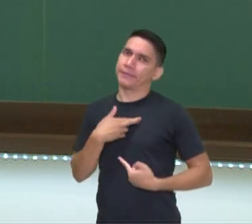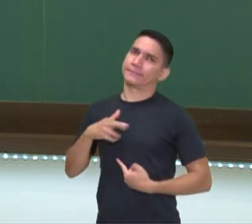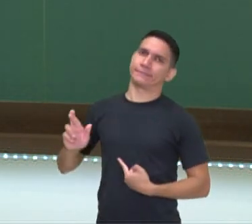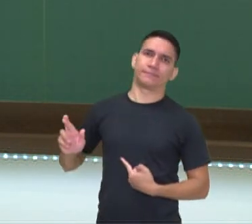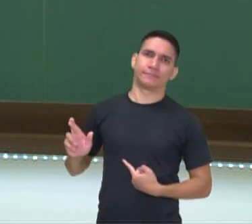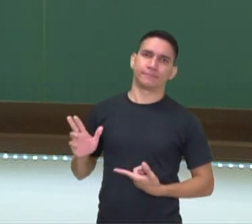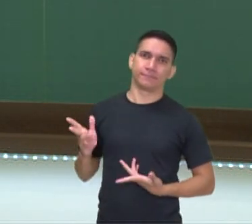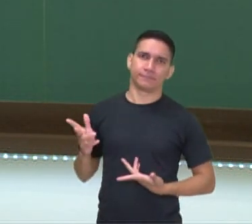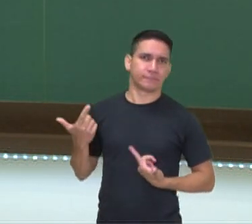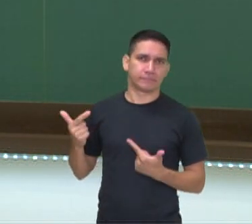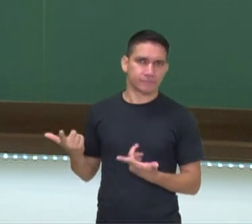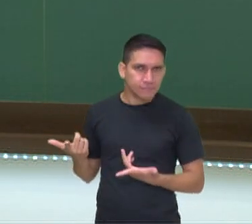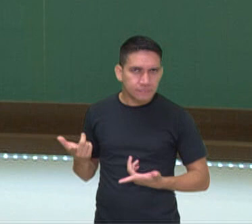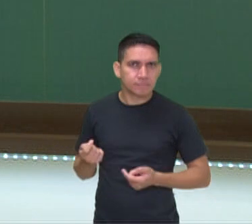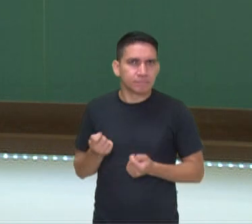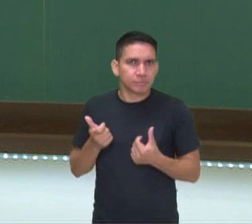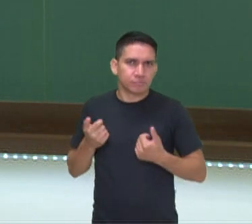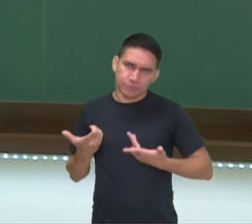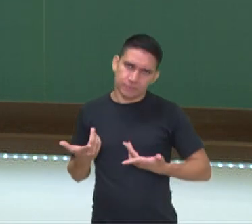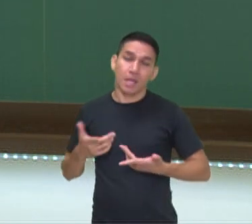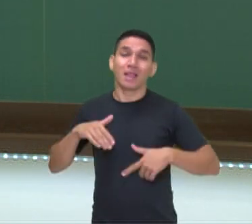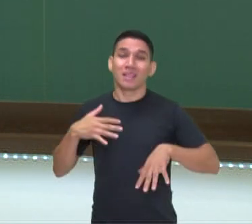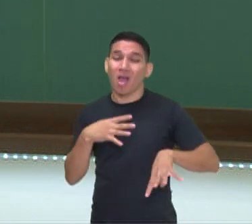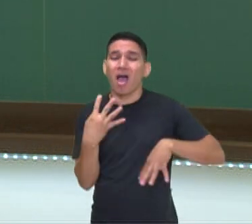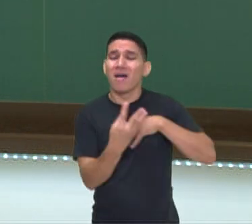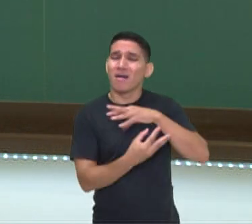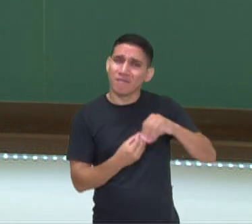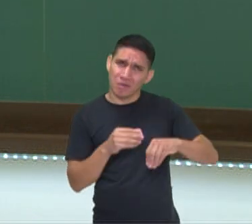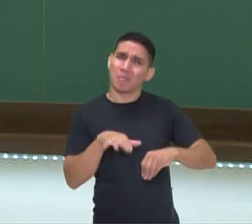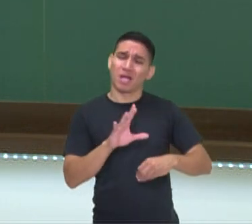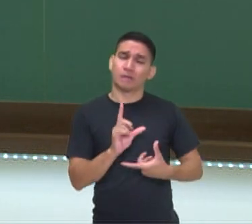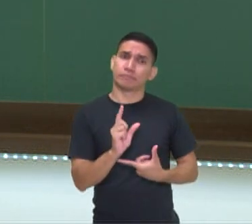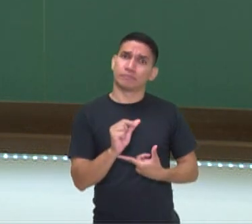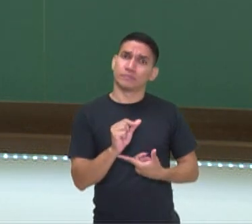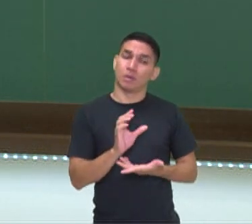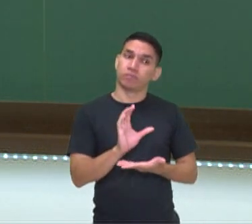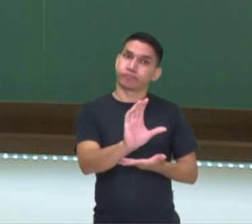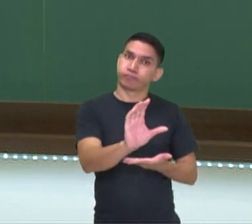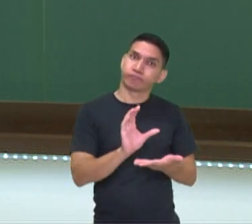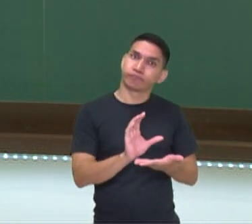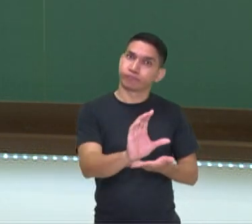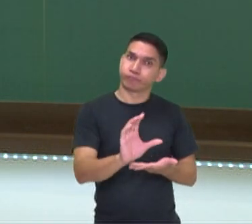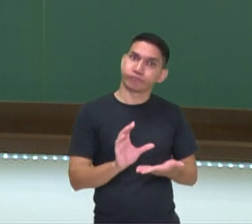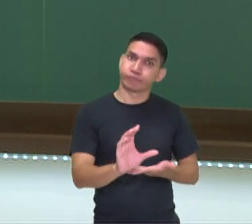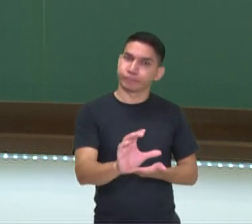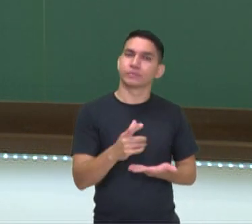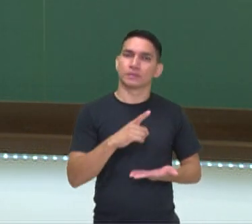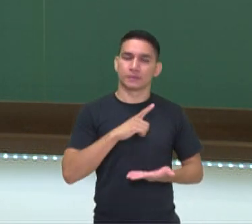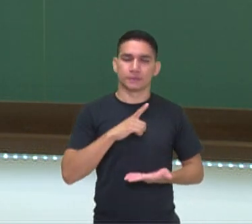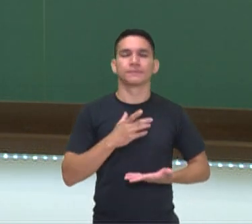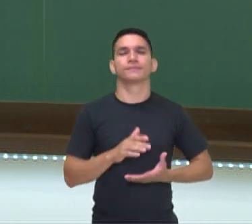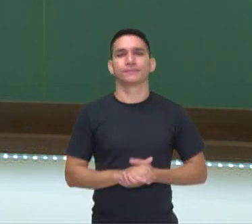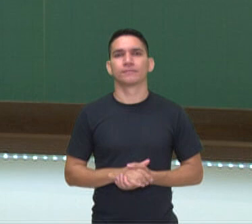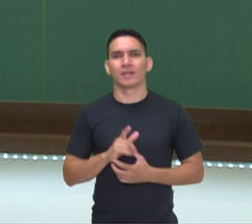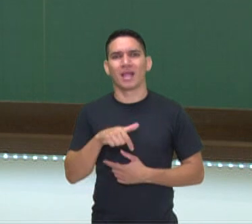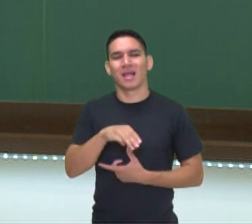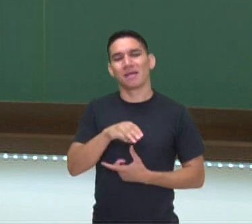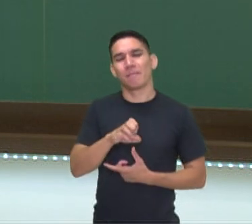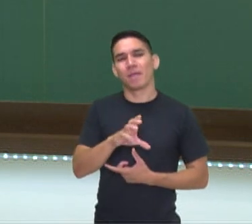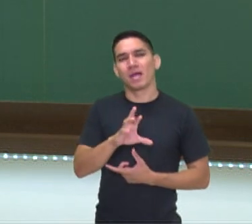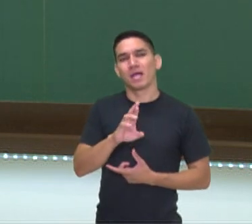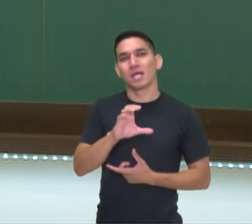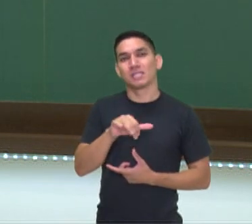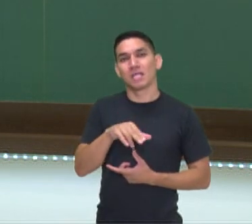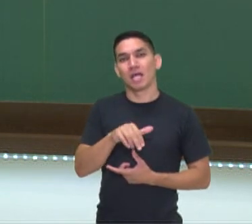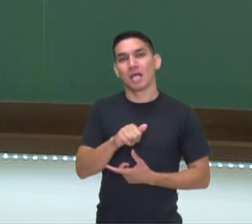religiosa, né? Então, ela envolvia muitas verbas, né? Eram os mecenas, um dos grandes mecenas